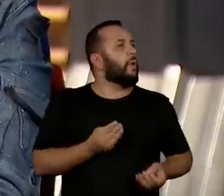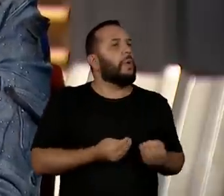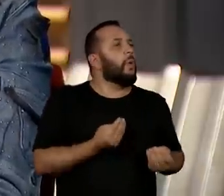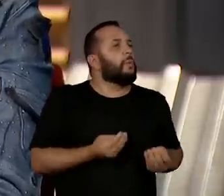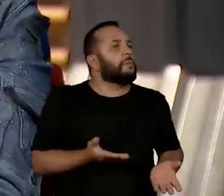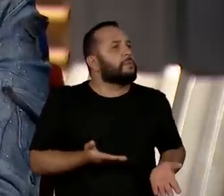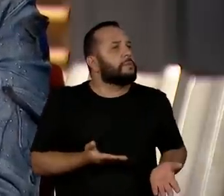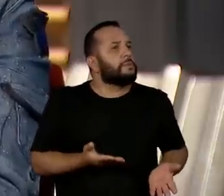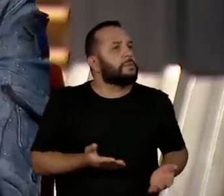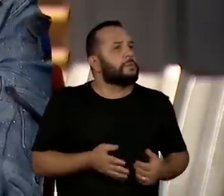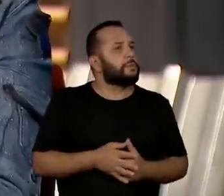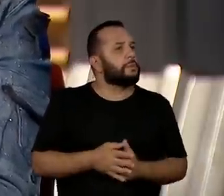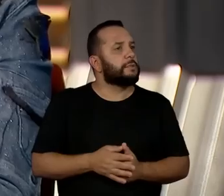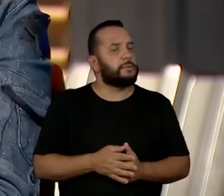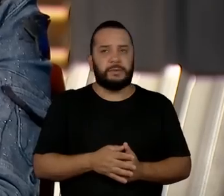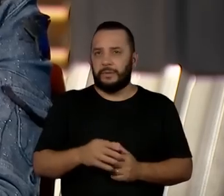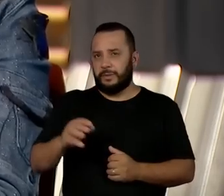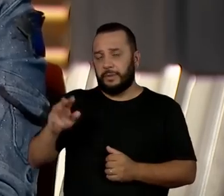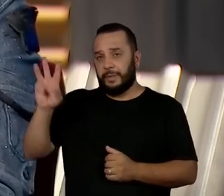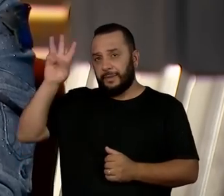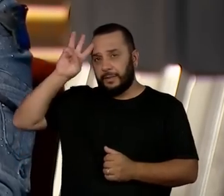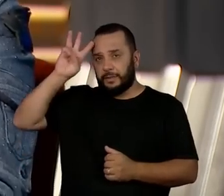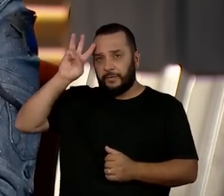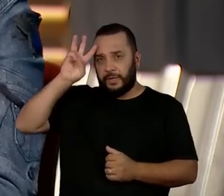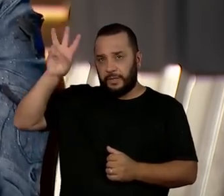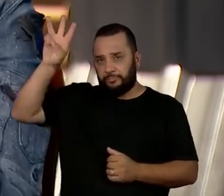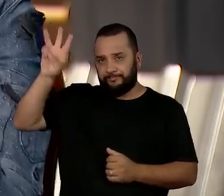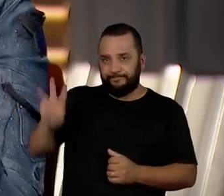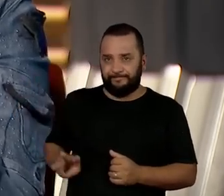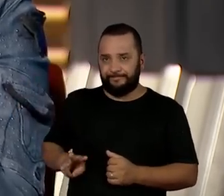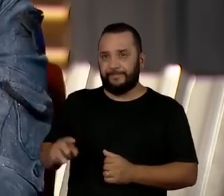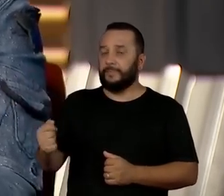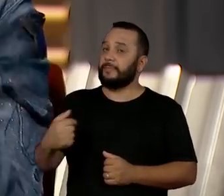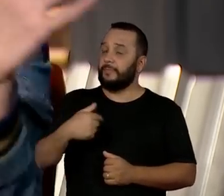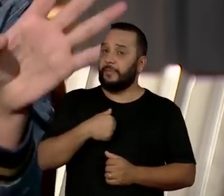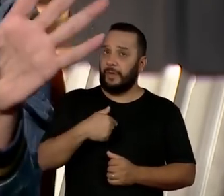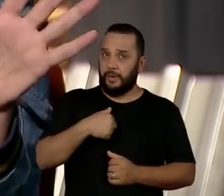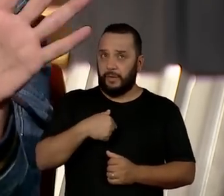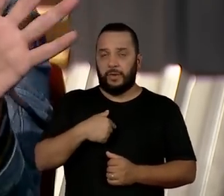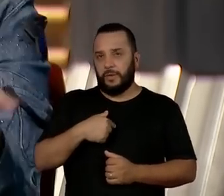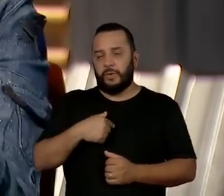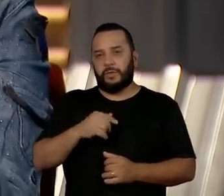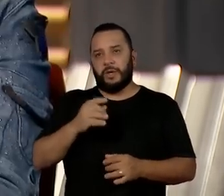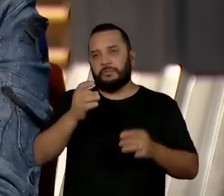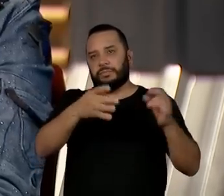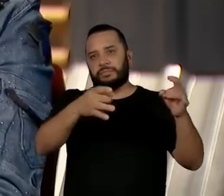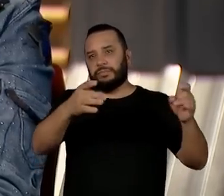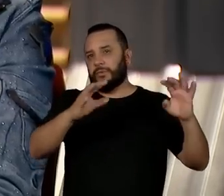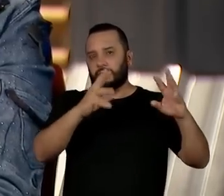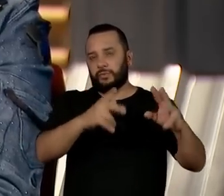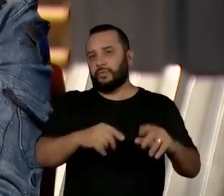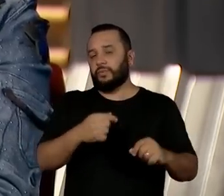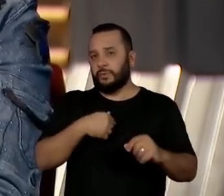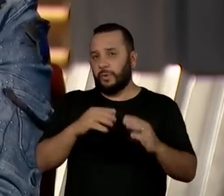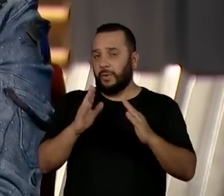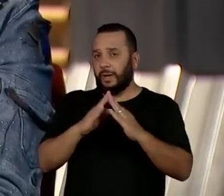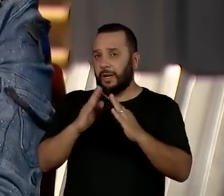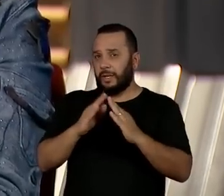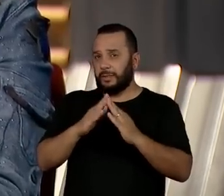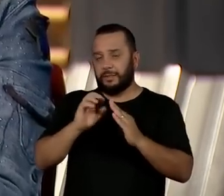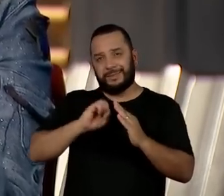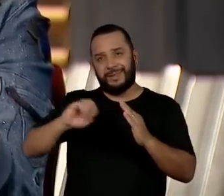bom toda terça-feira eu largava tudo saia da minha casa 6 horas da manhã